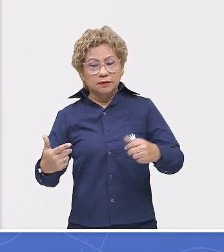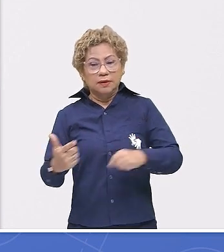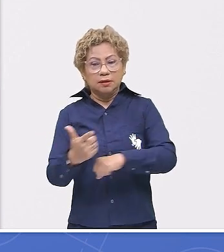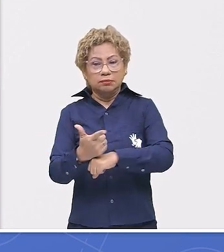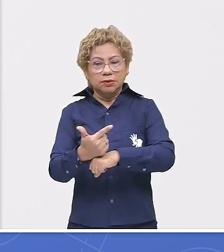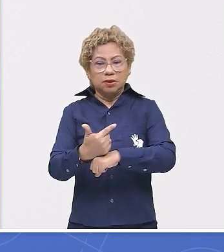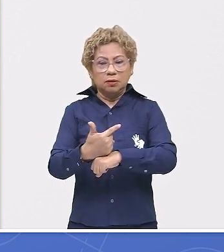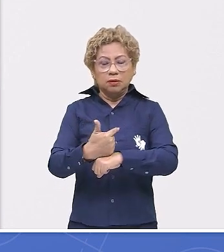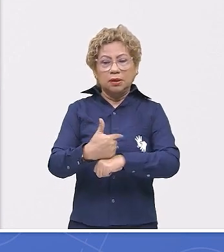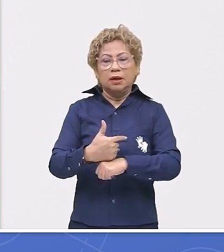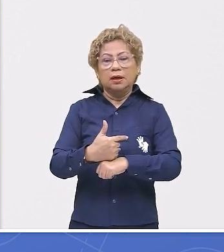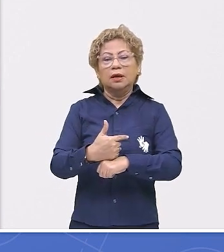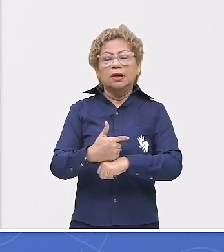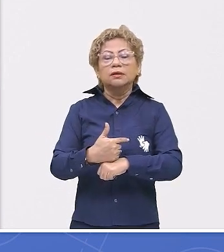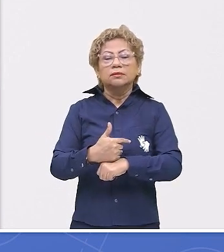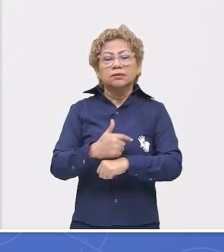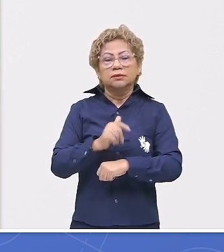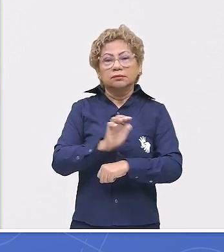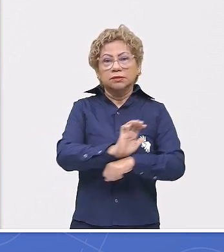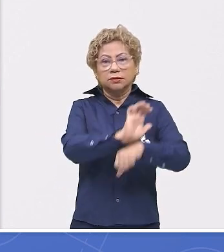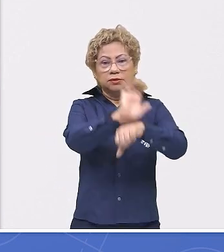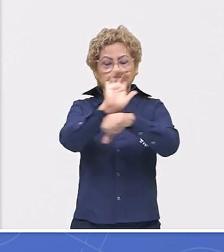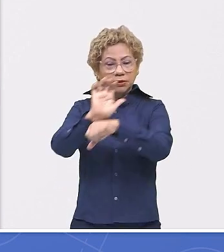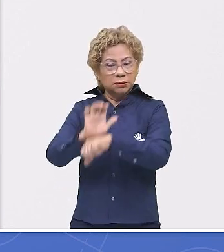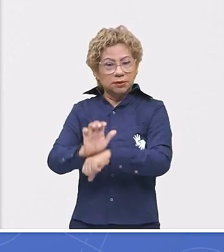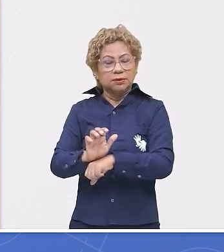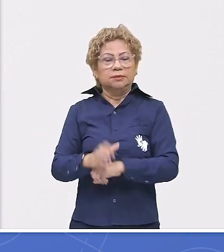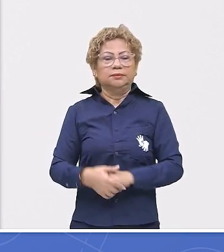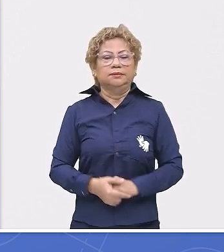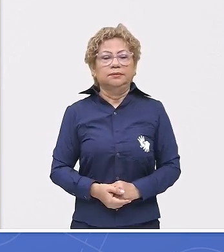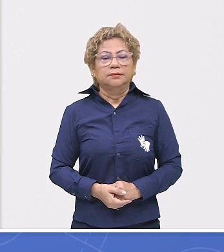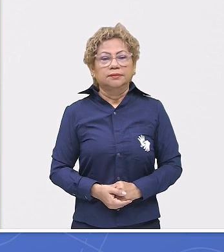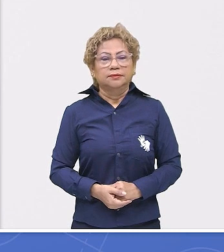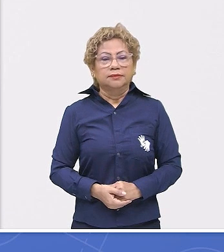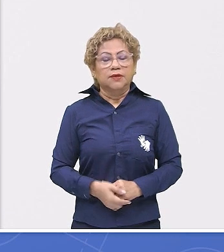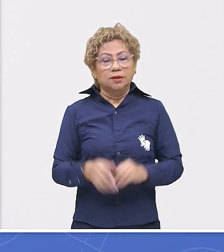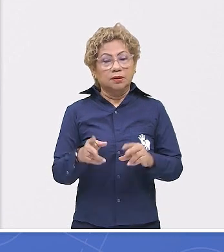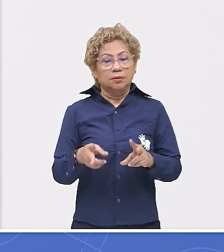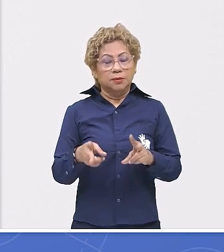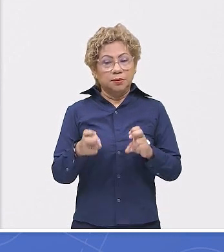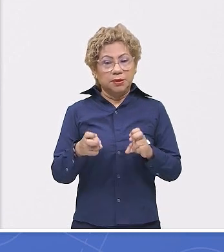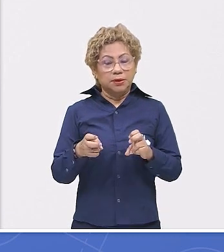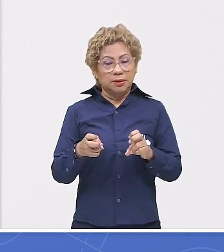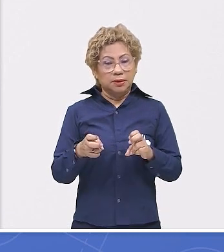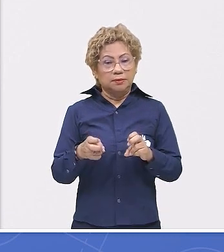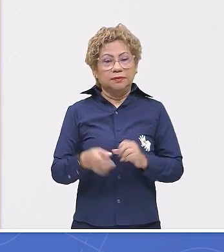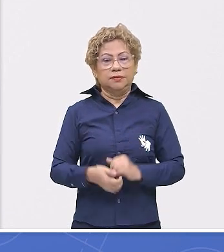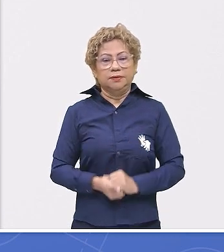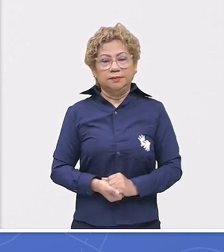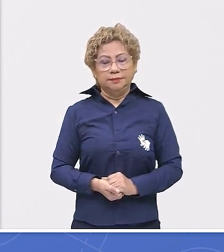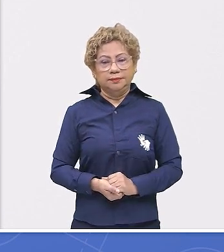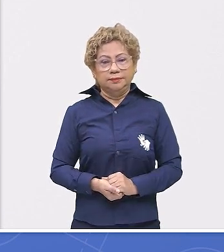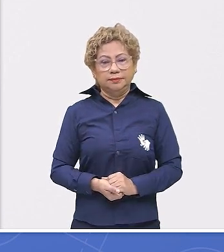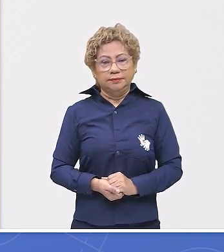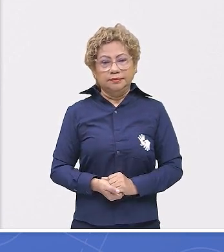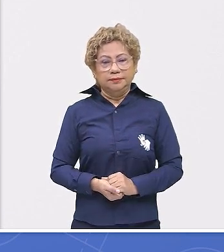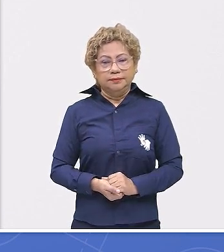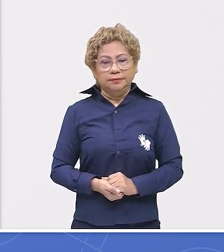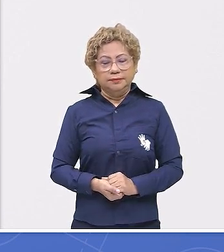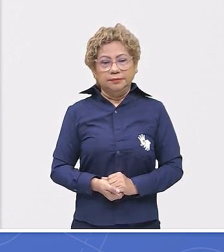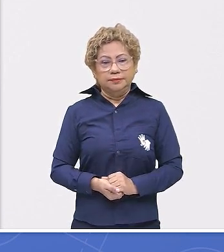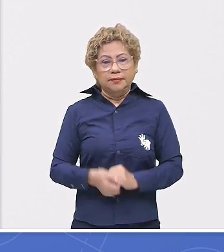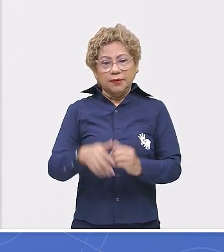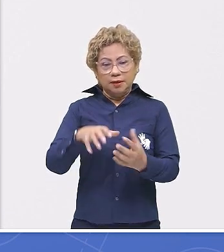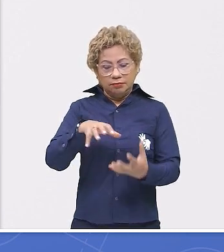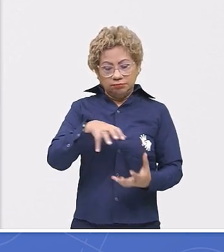Terra, tá? Então, com esse movimento de rotação, a gente observando, né, que uma parte do nosso planeta